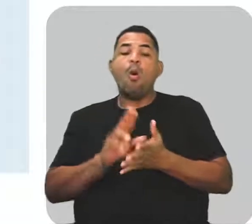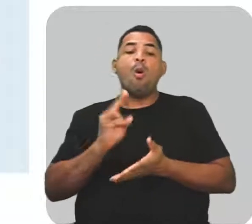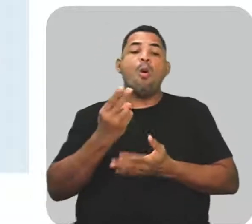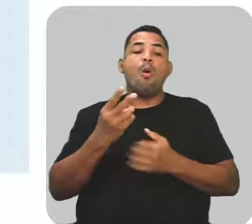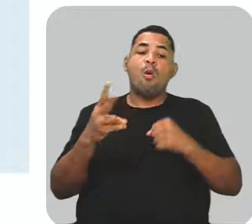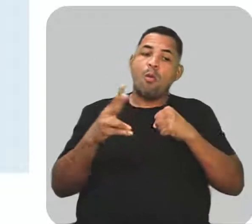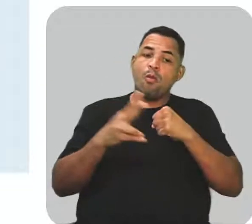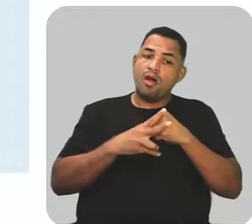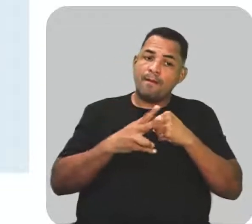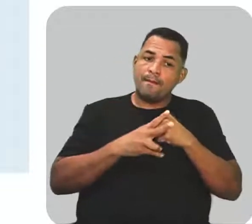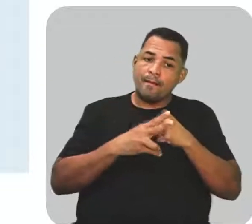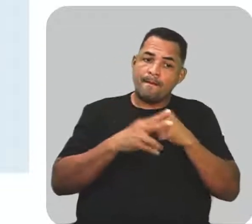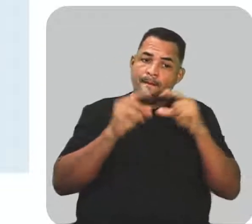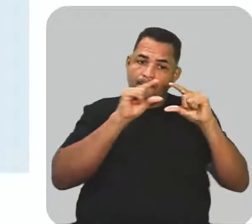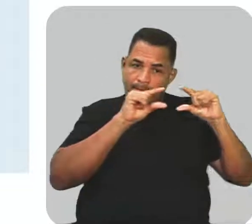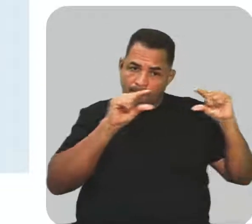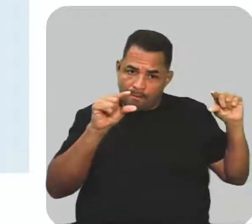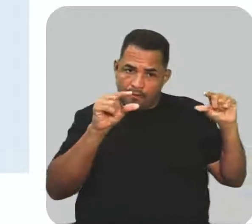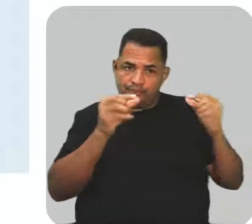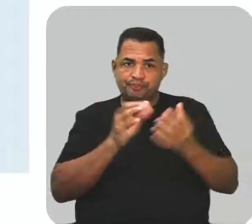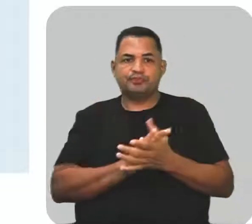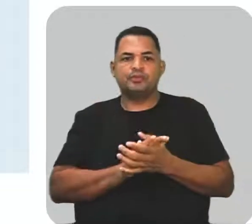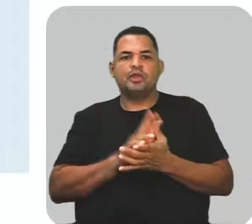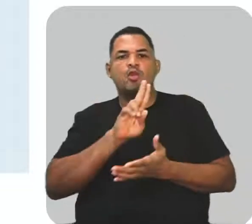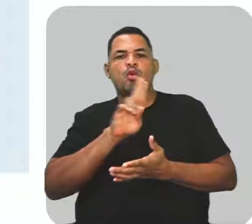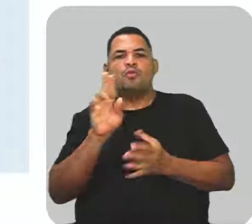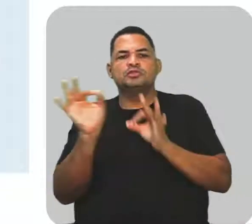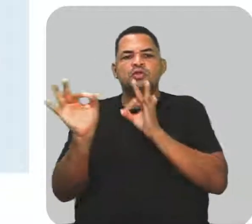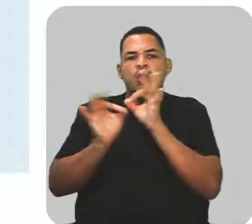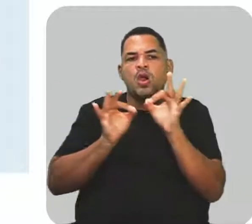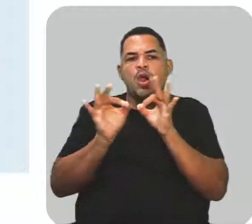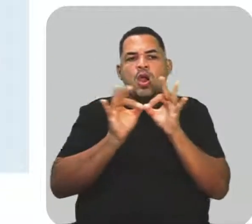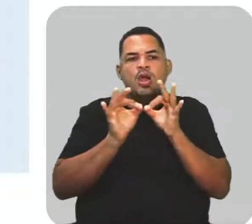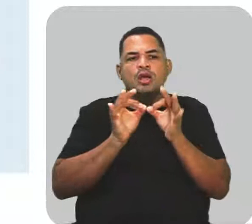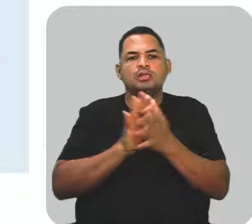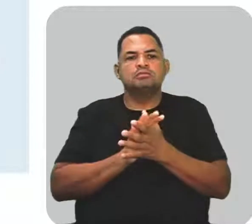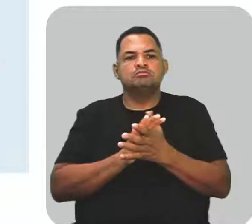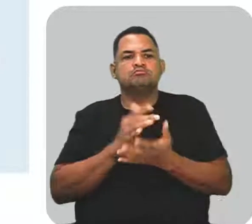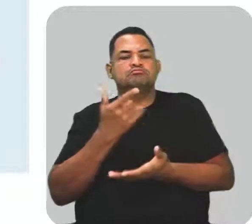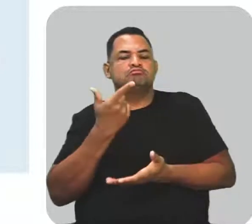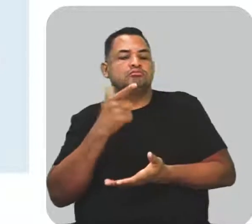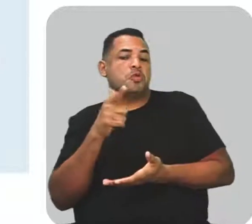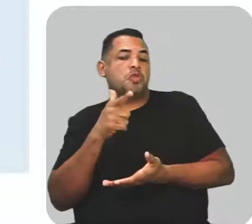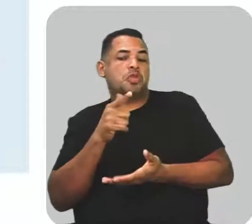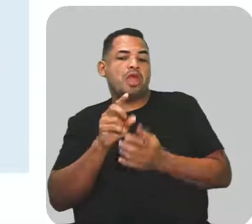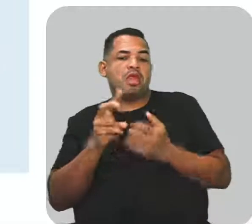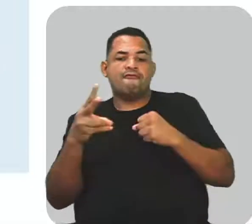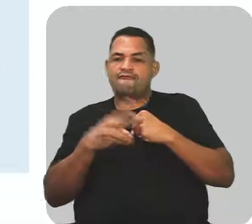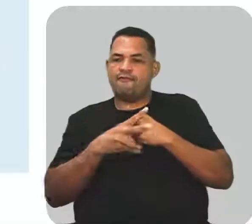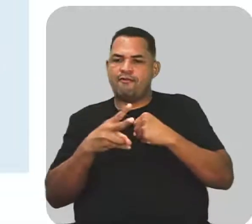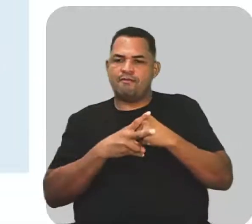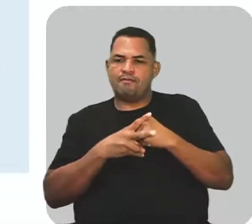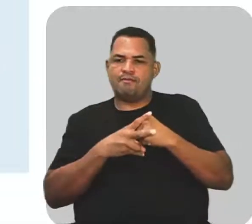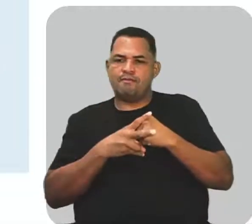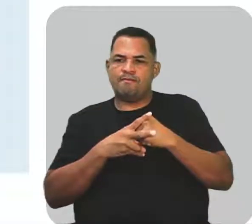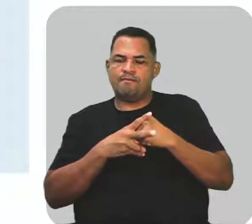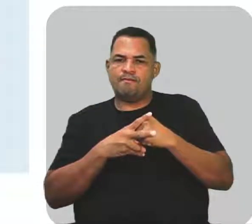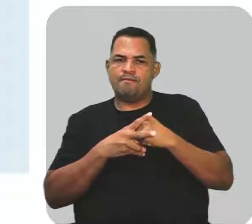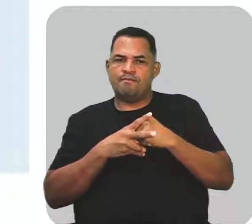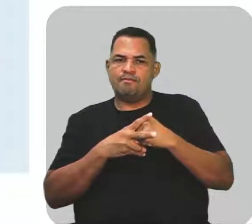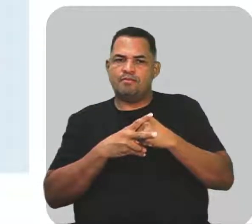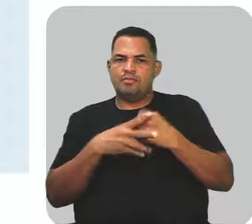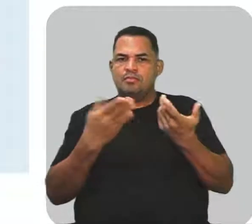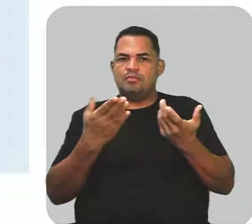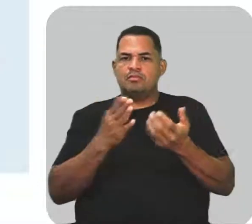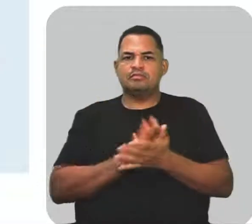verbal. As frases nominais, elas são construídas sem verbo, ou seja, não tem